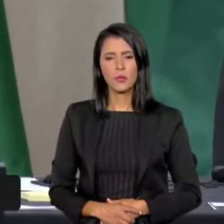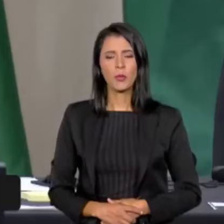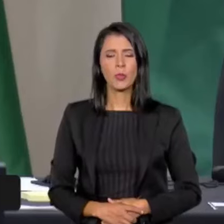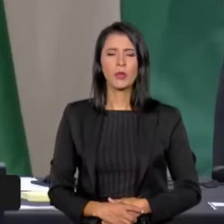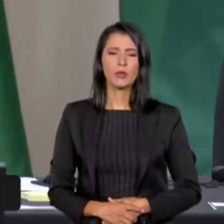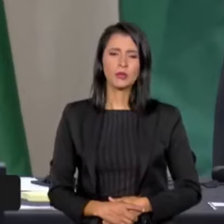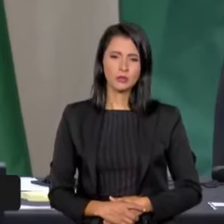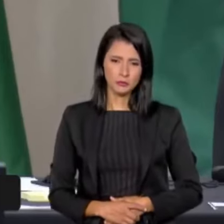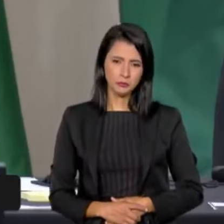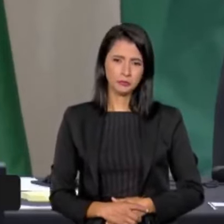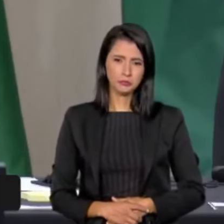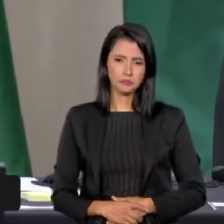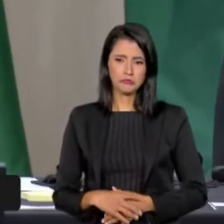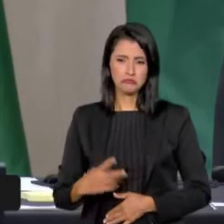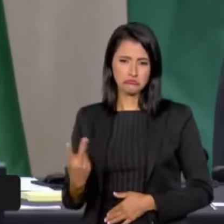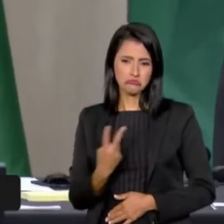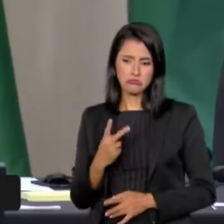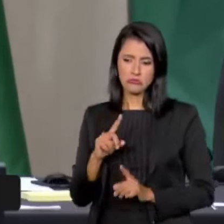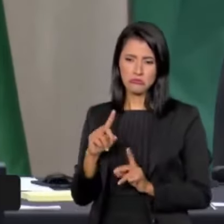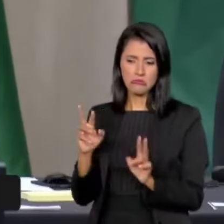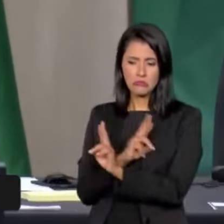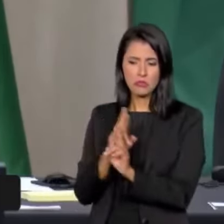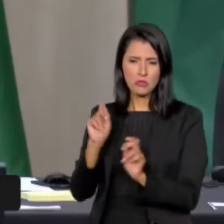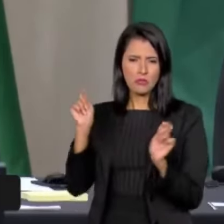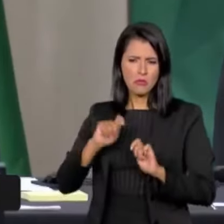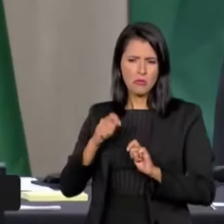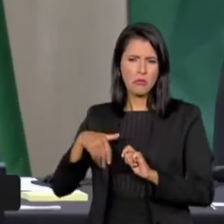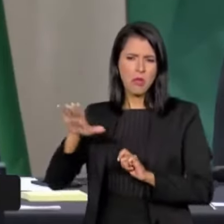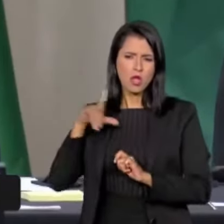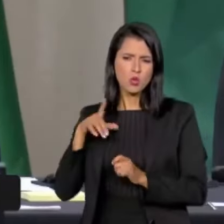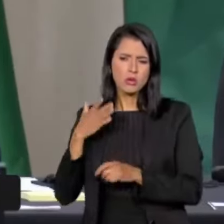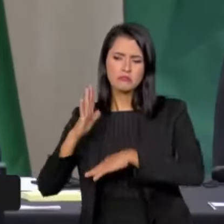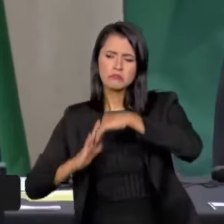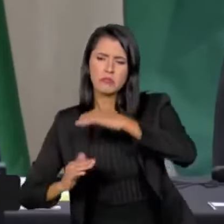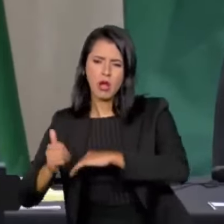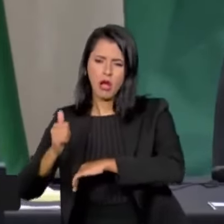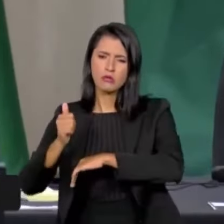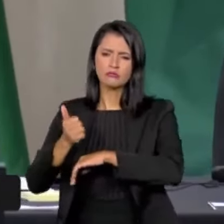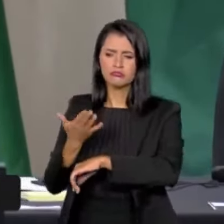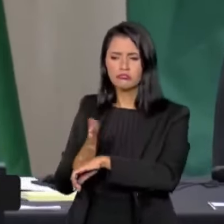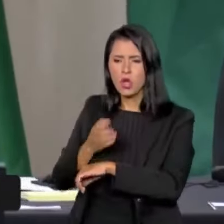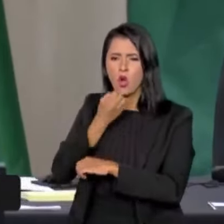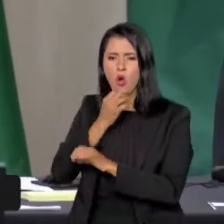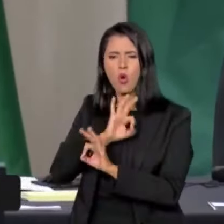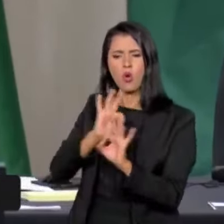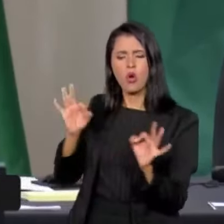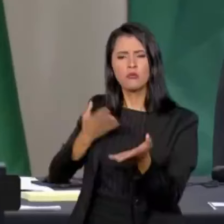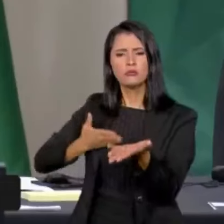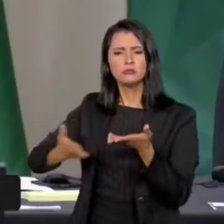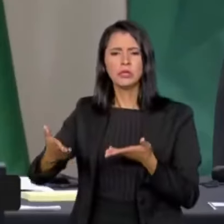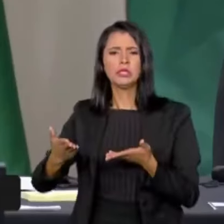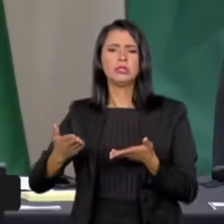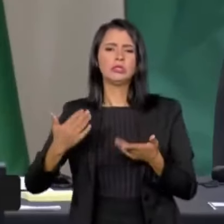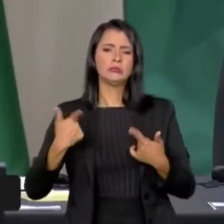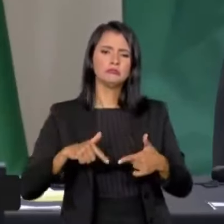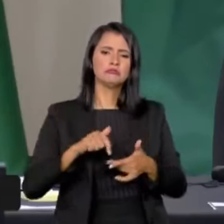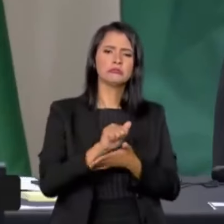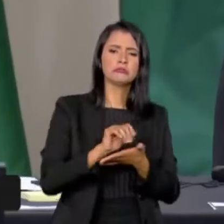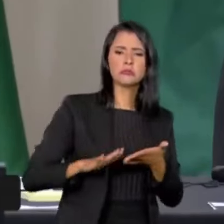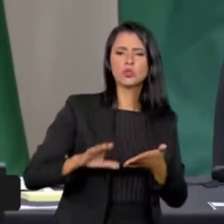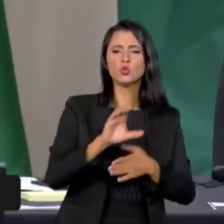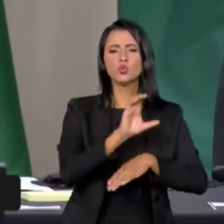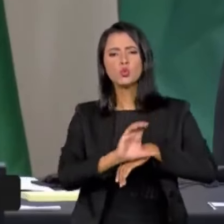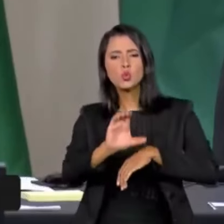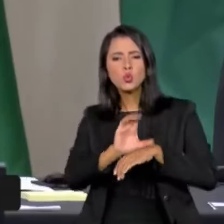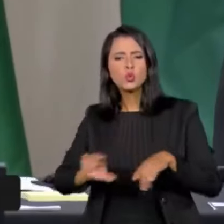relação pode ir muito além do intercâmbio de boas práticas e de atividade de capacitação. Our relationship